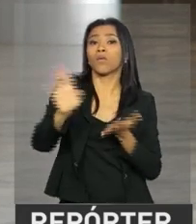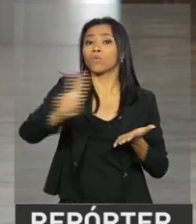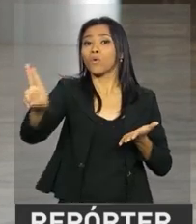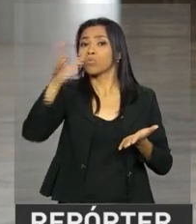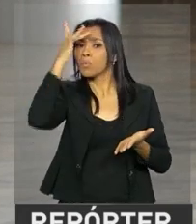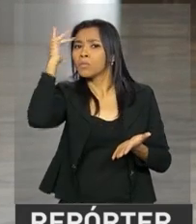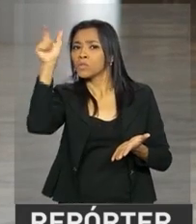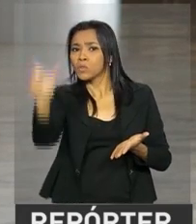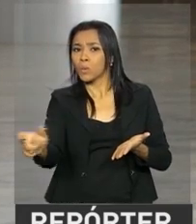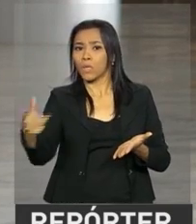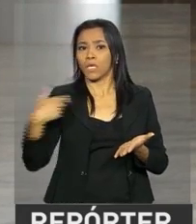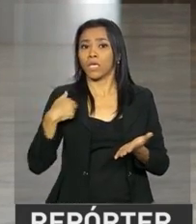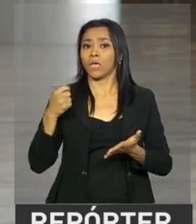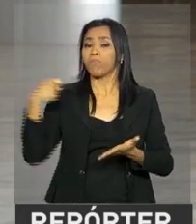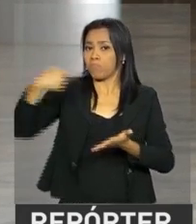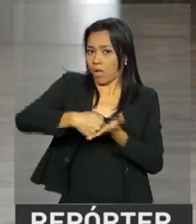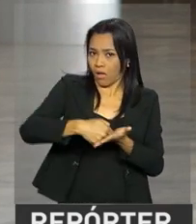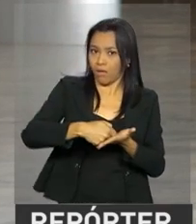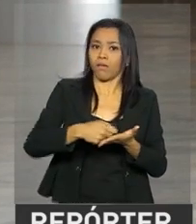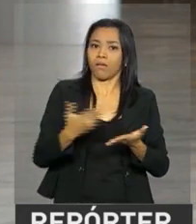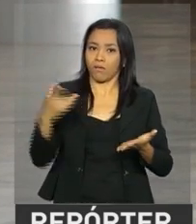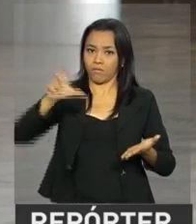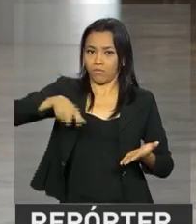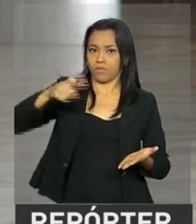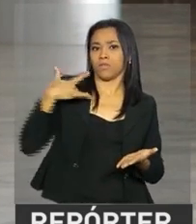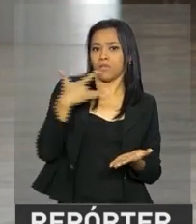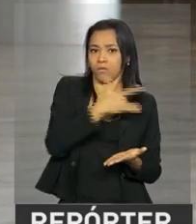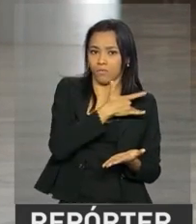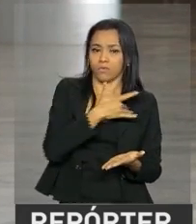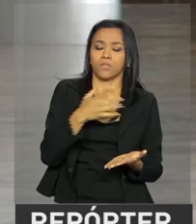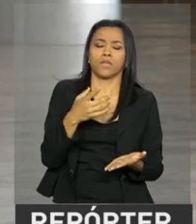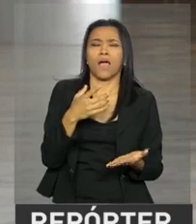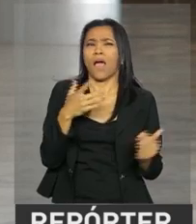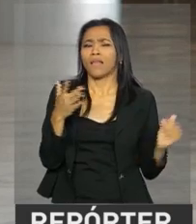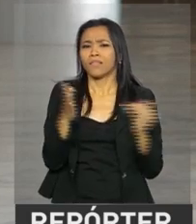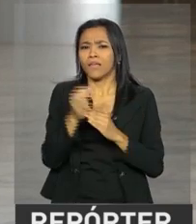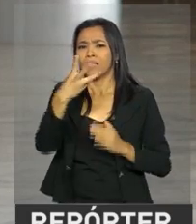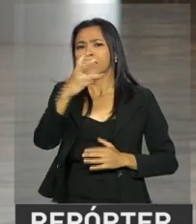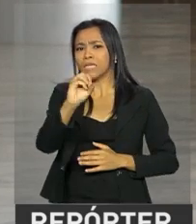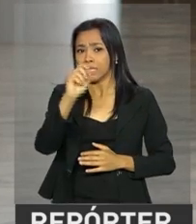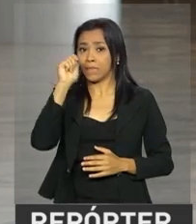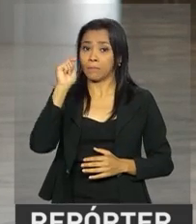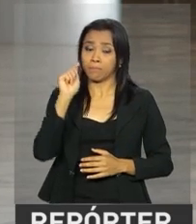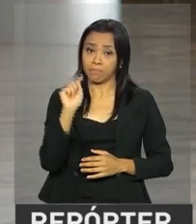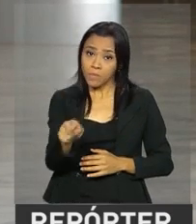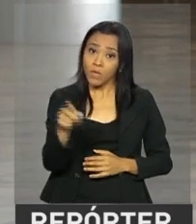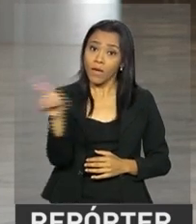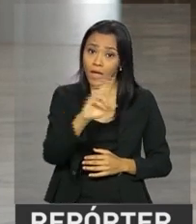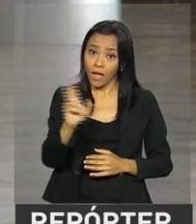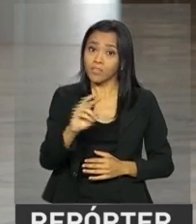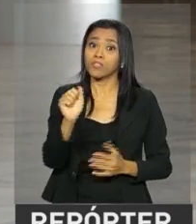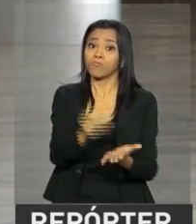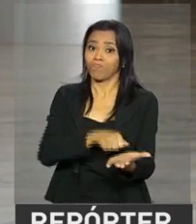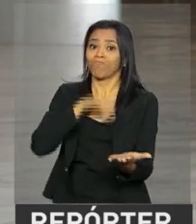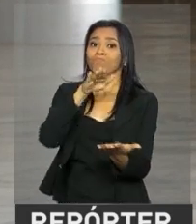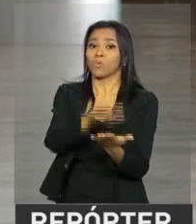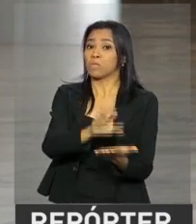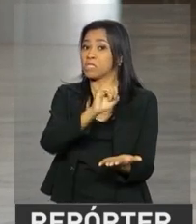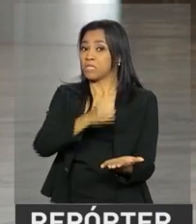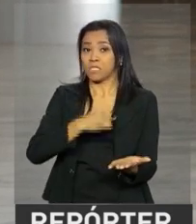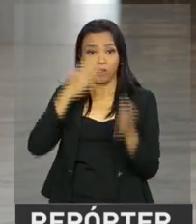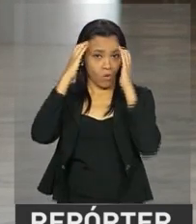contrato. As empresas elas podem pagar até R$30 mil de multa caso não cumpram essas regras e os